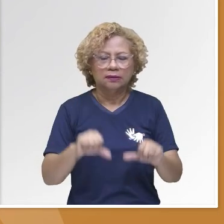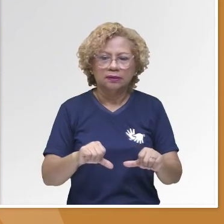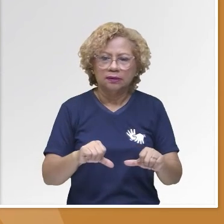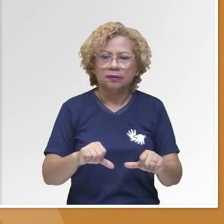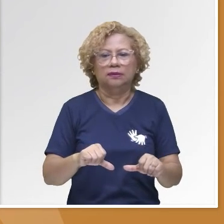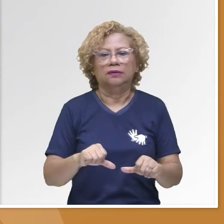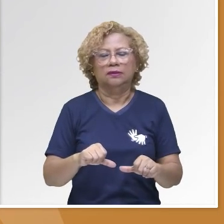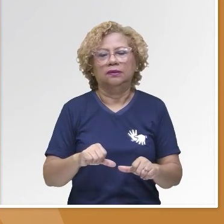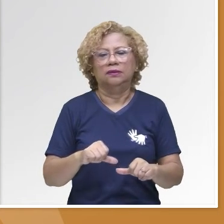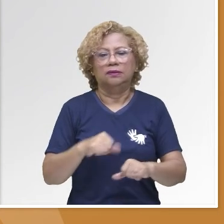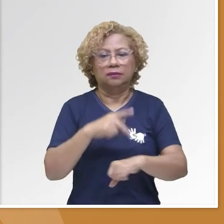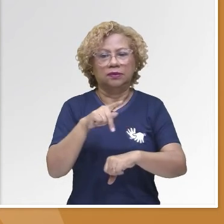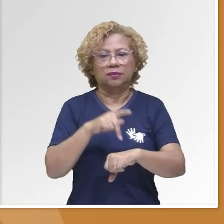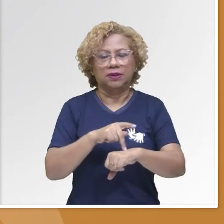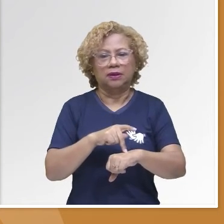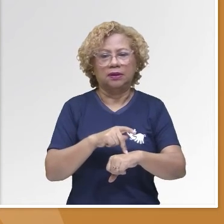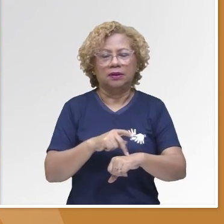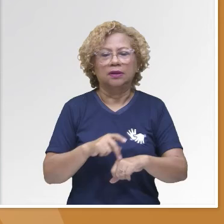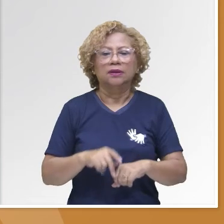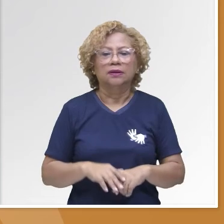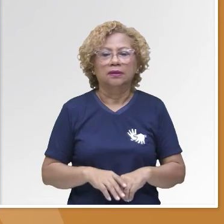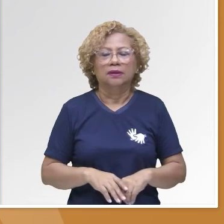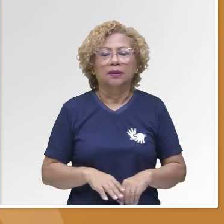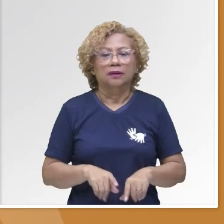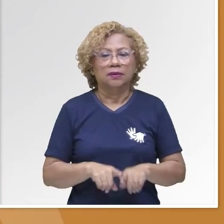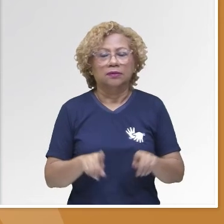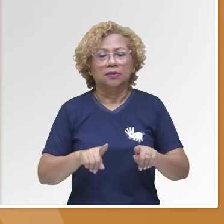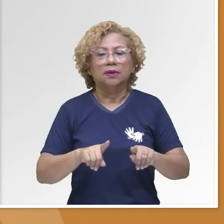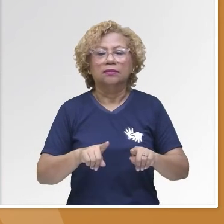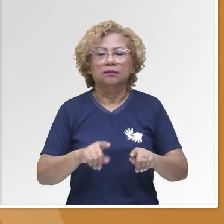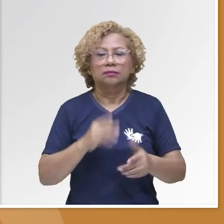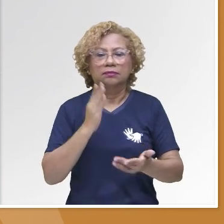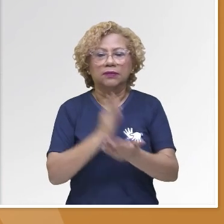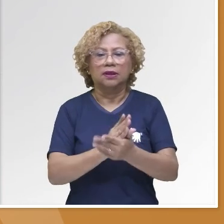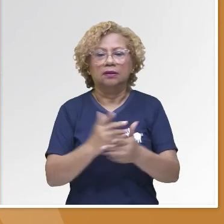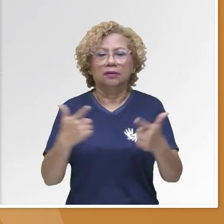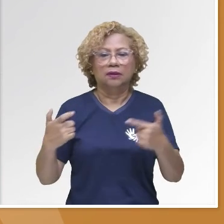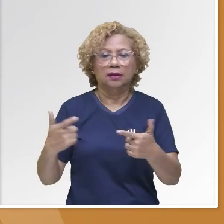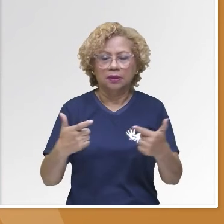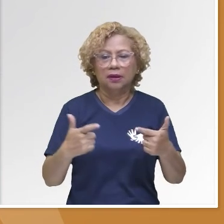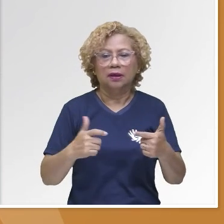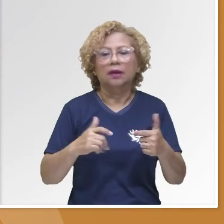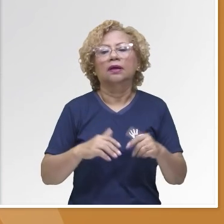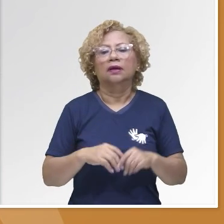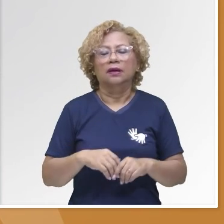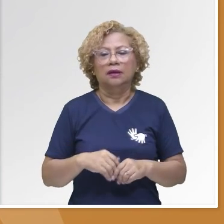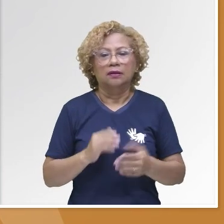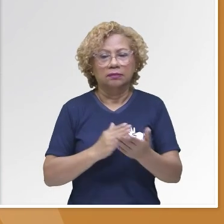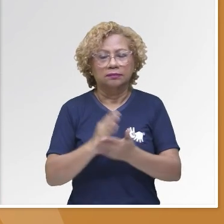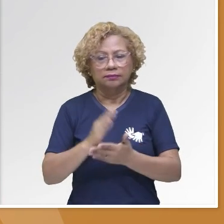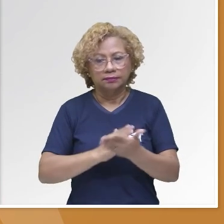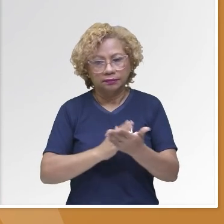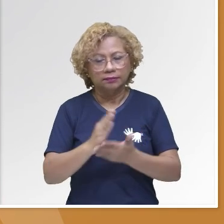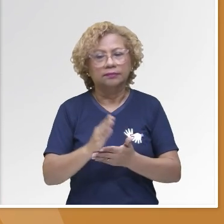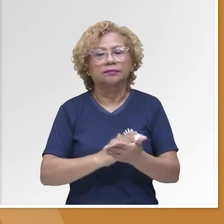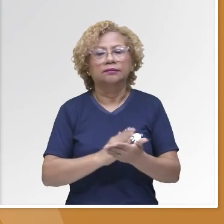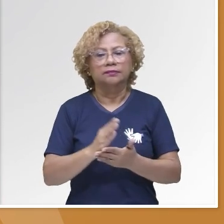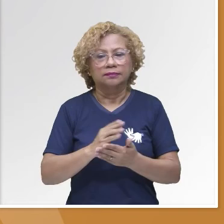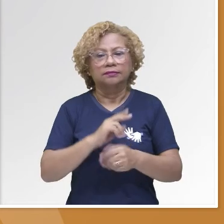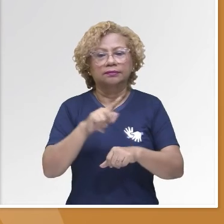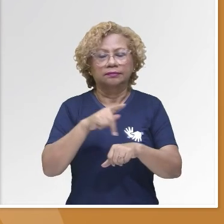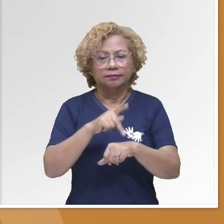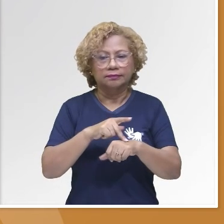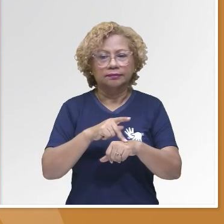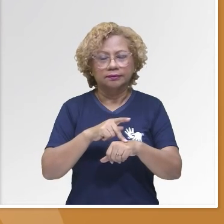né, principalmente com a Segunda Guerra Mundial. Vamos localizar agora esses 3 países. Então, observando esses 3 países, a gente vai